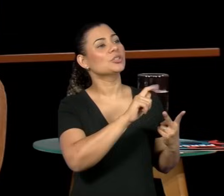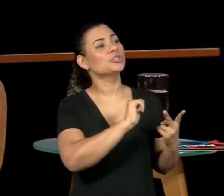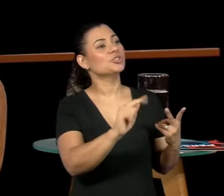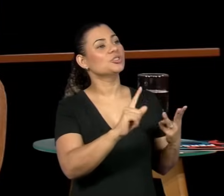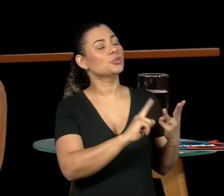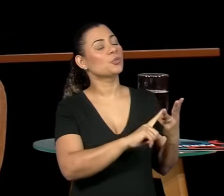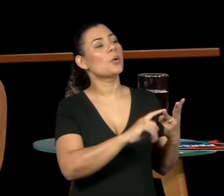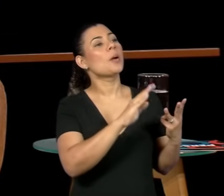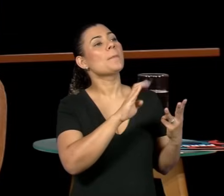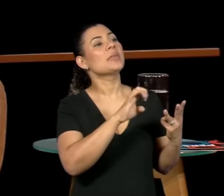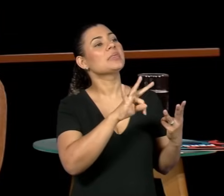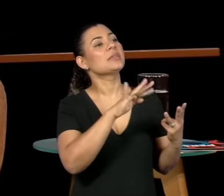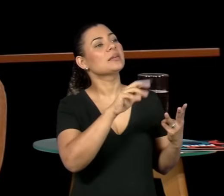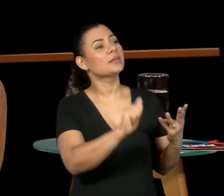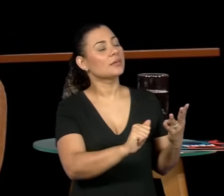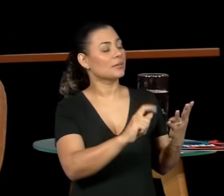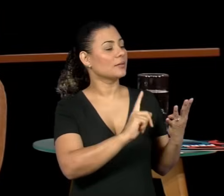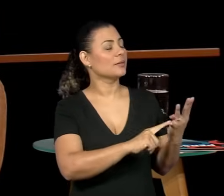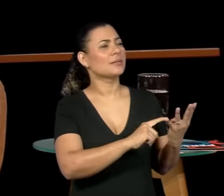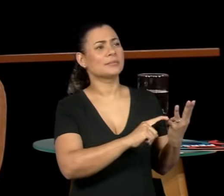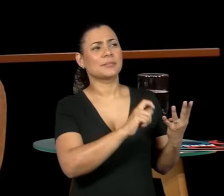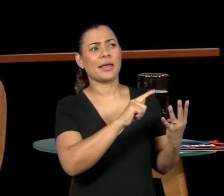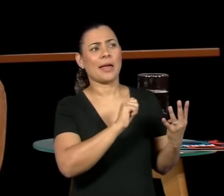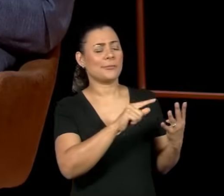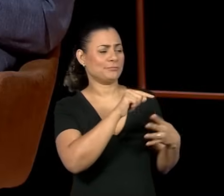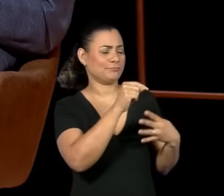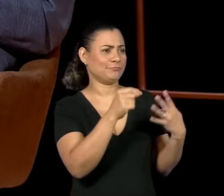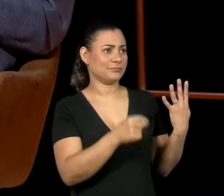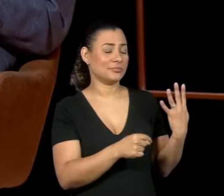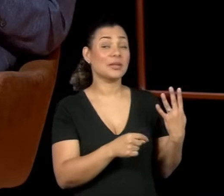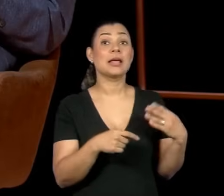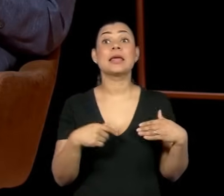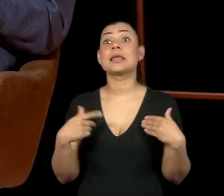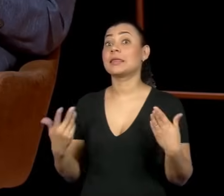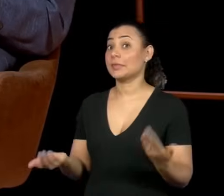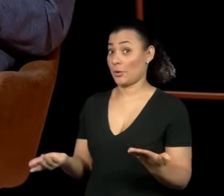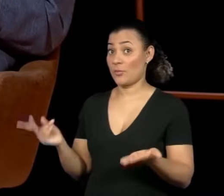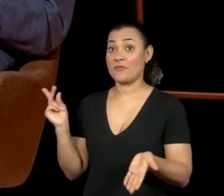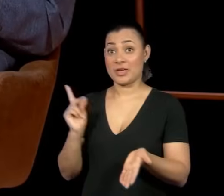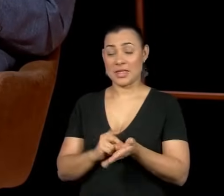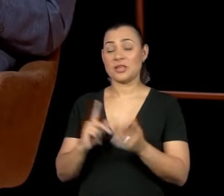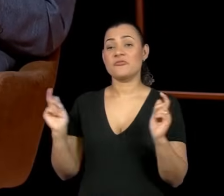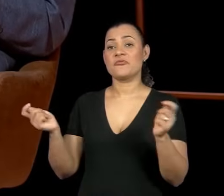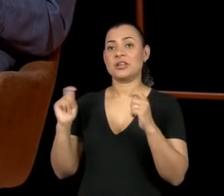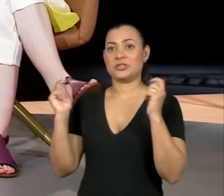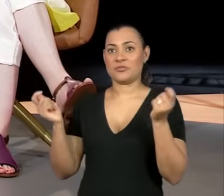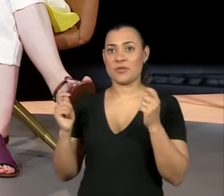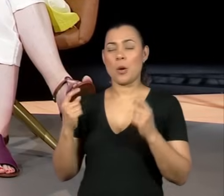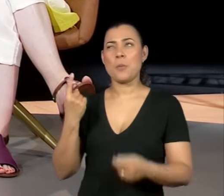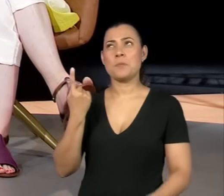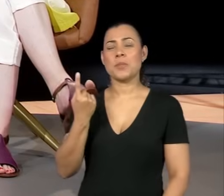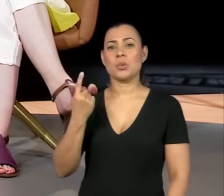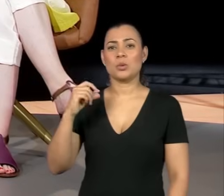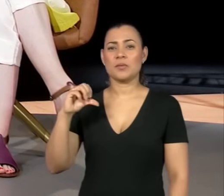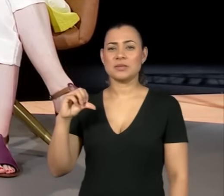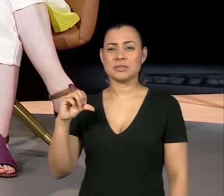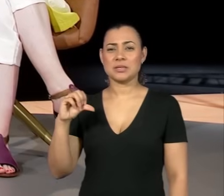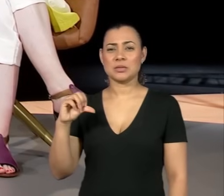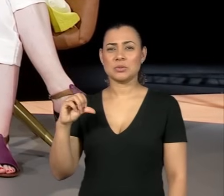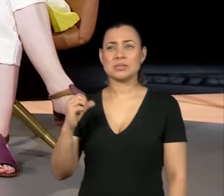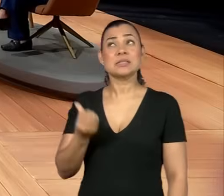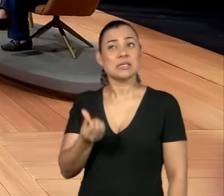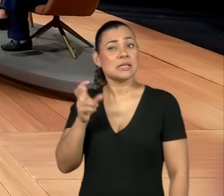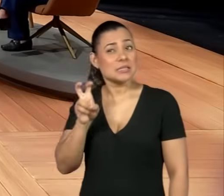fala um pouco como é que você tomou contato com eles. Na verdade é o seguinte, no Festival da Balança de